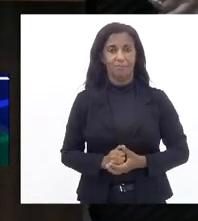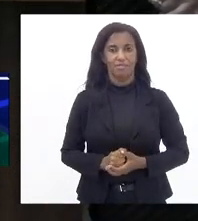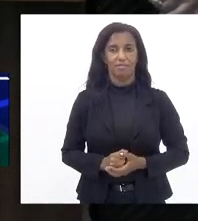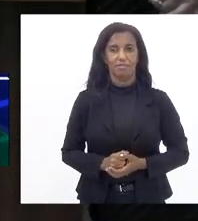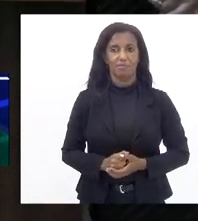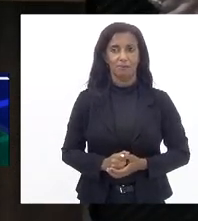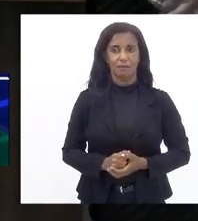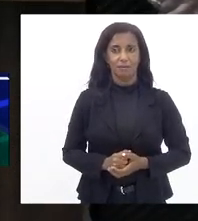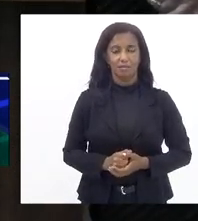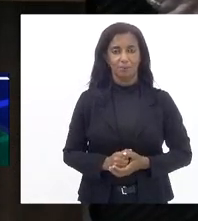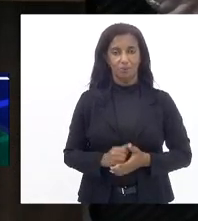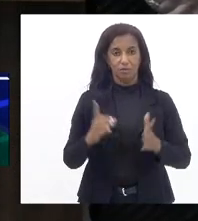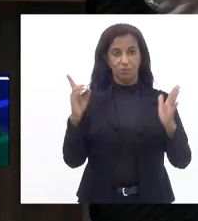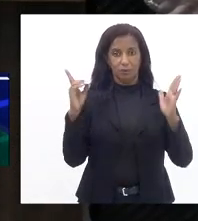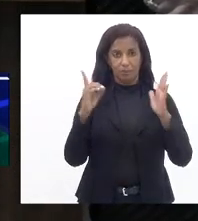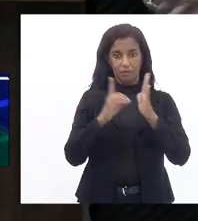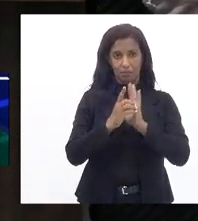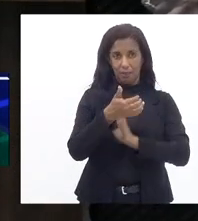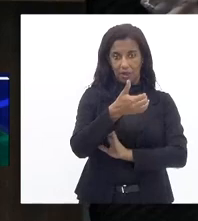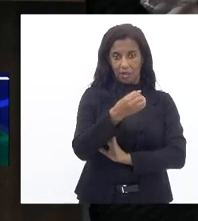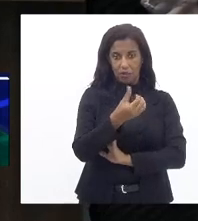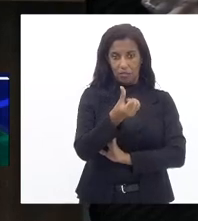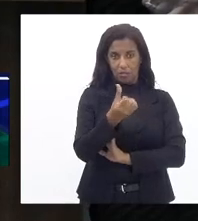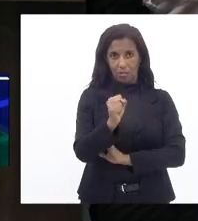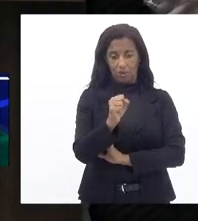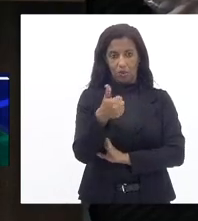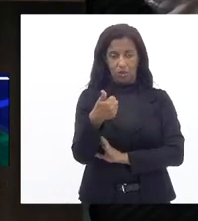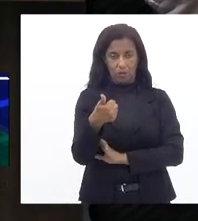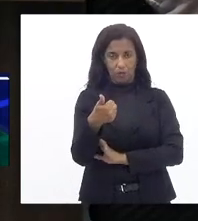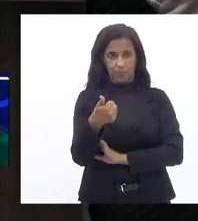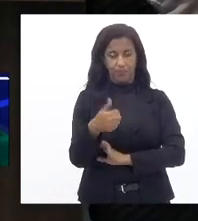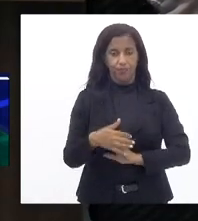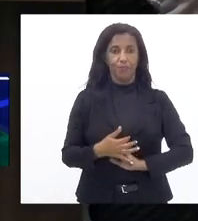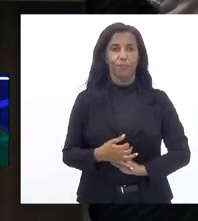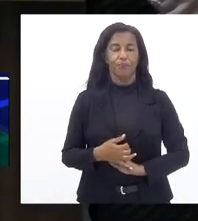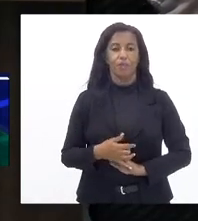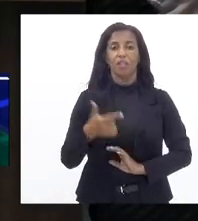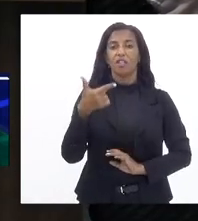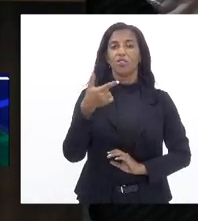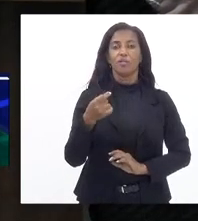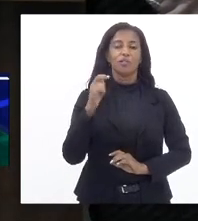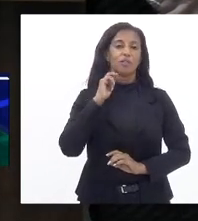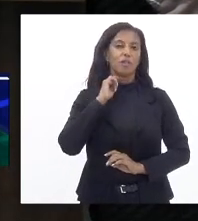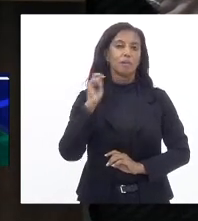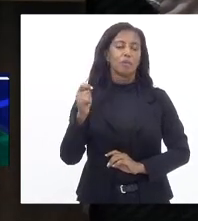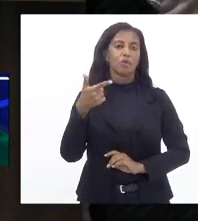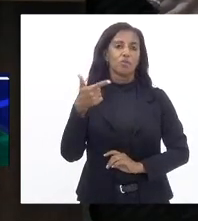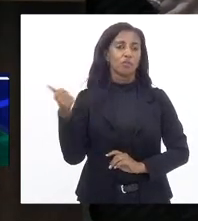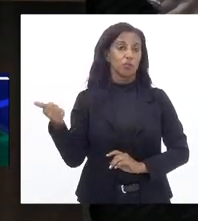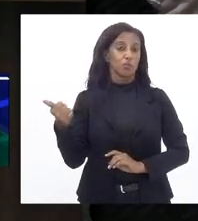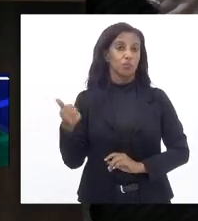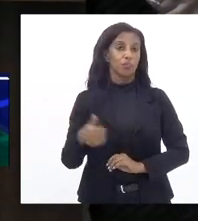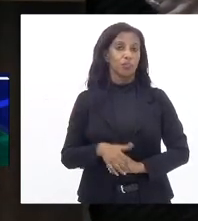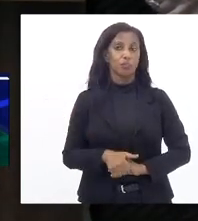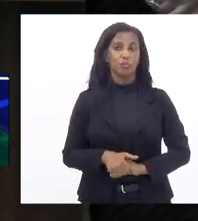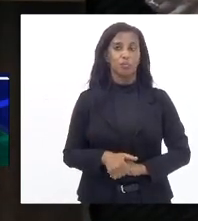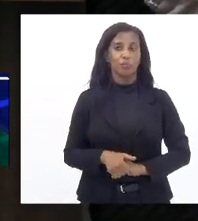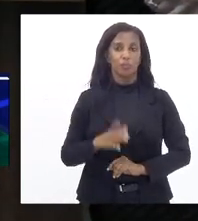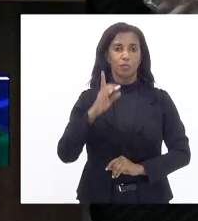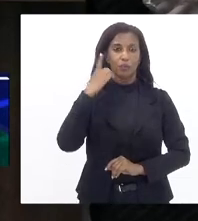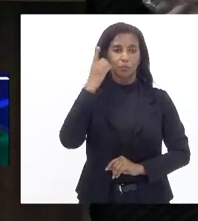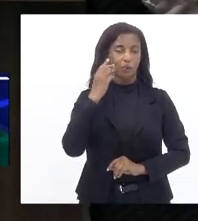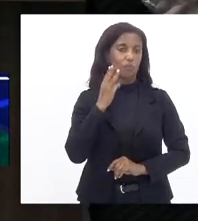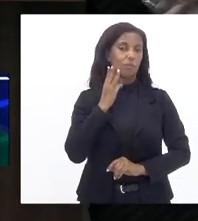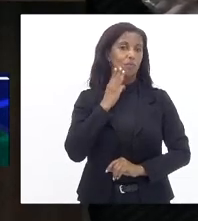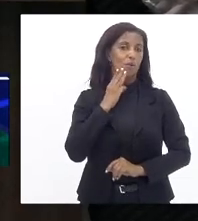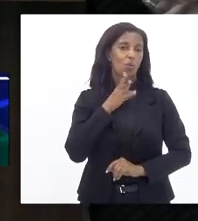o decreto 10.681, de 20 de abril de 21, que o deputado